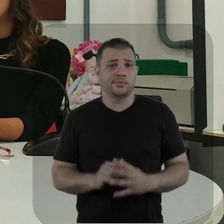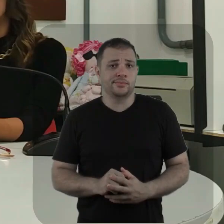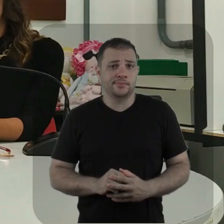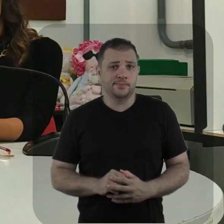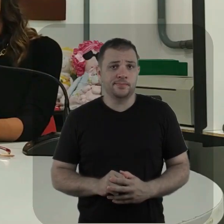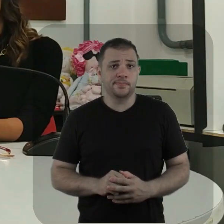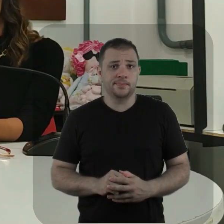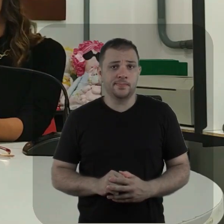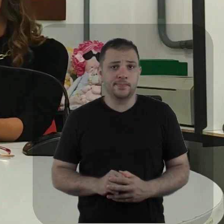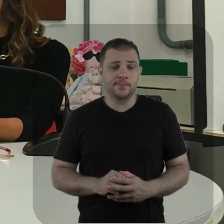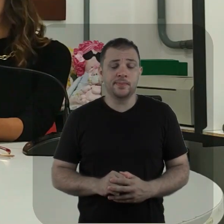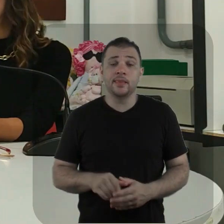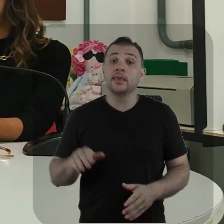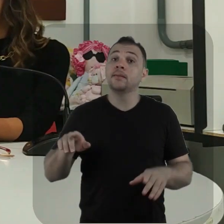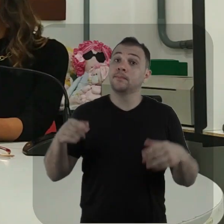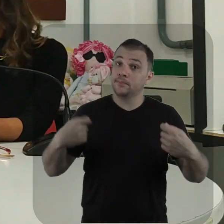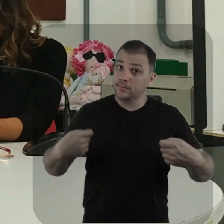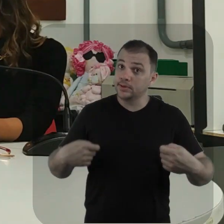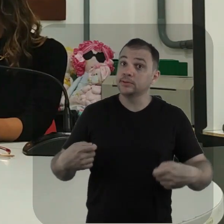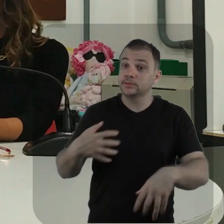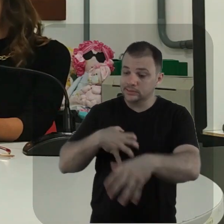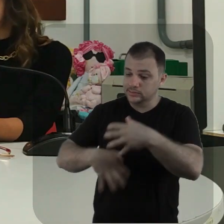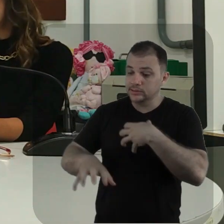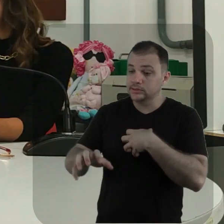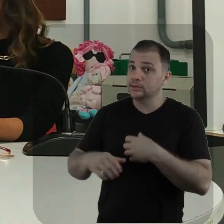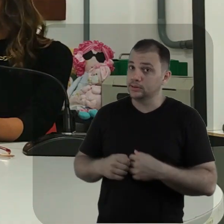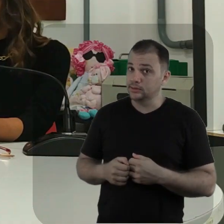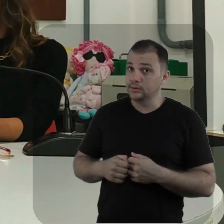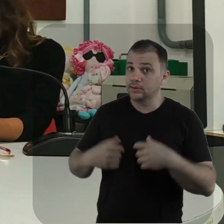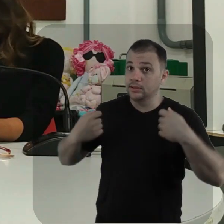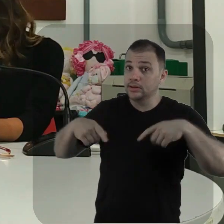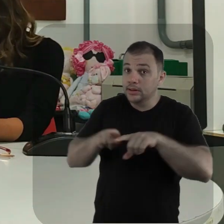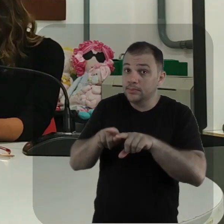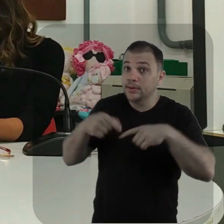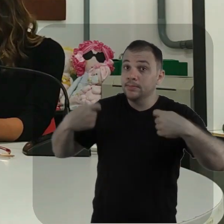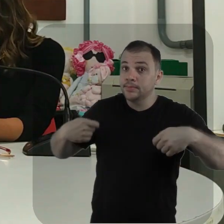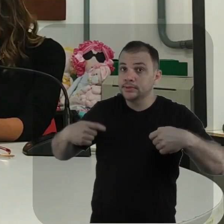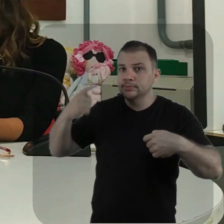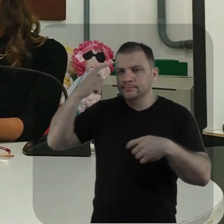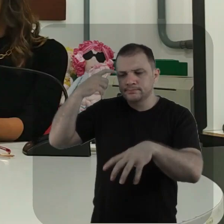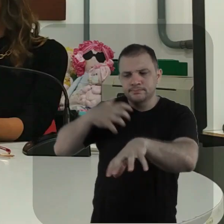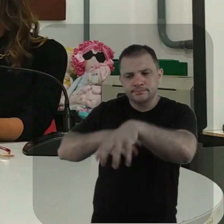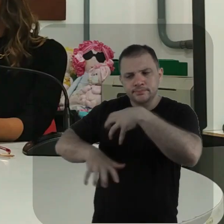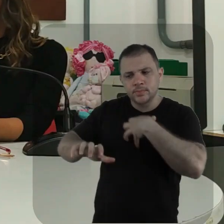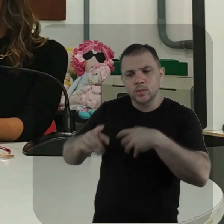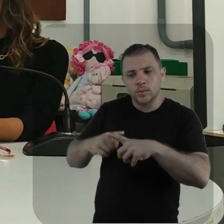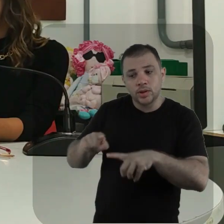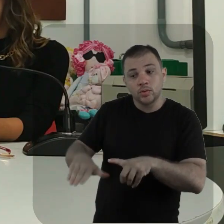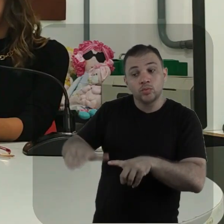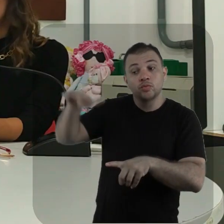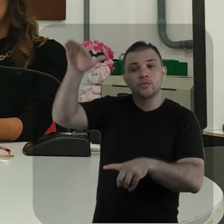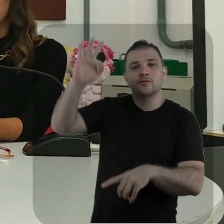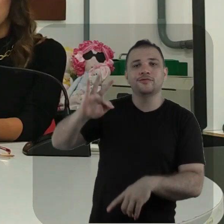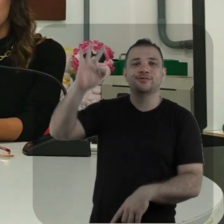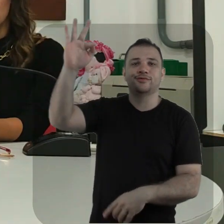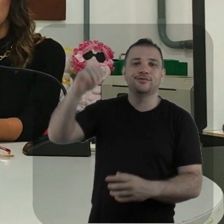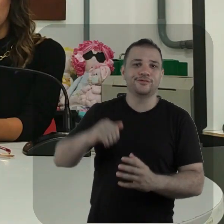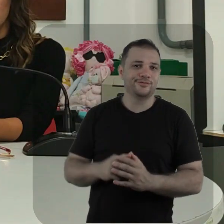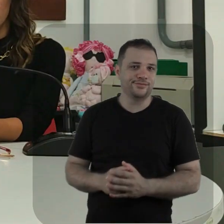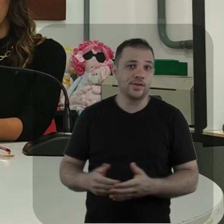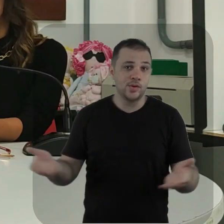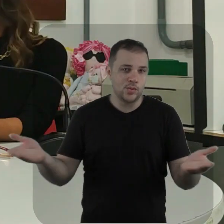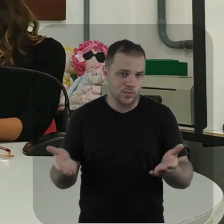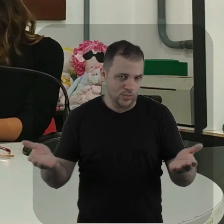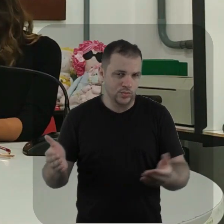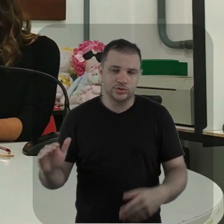mesmo tempo, um olhar muito sensível para entender e acolher essa criança, porque essa criança ela é o adulto do futuro. O adulto que hoje está